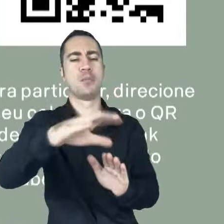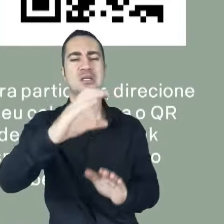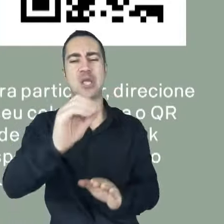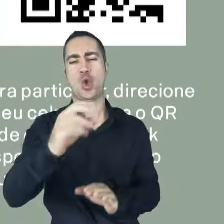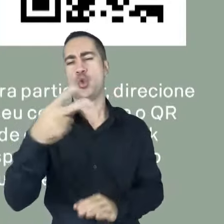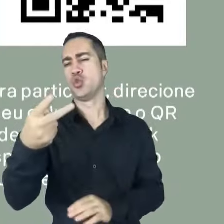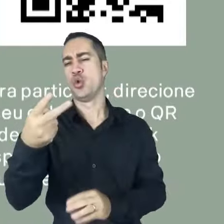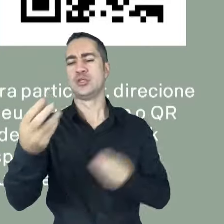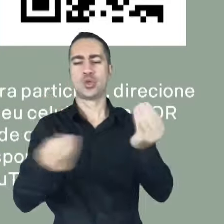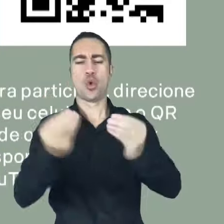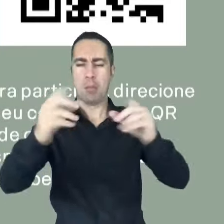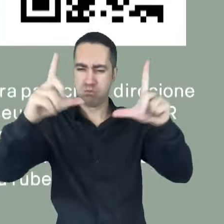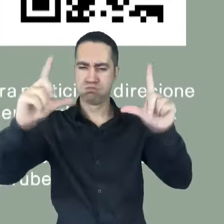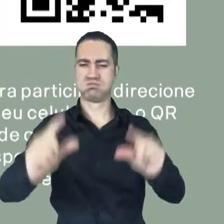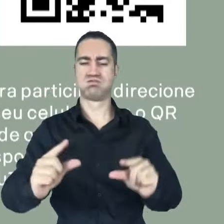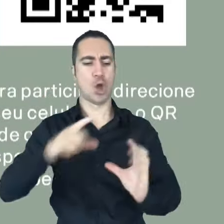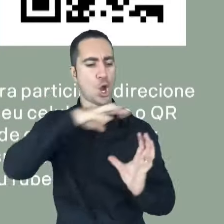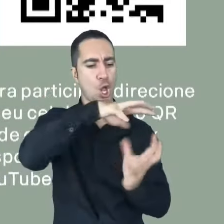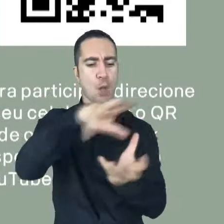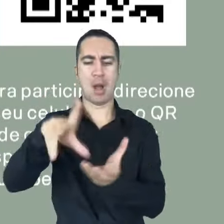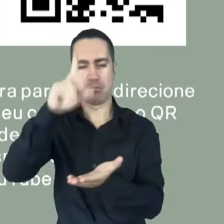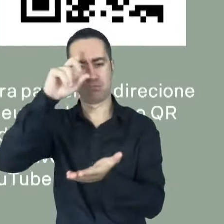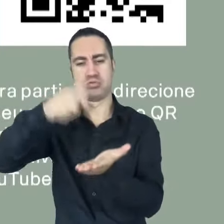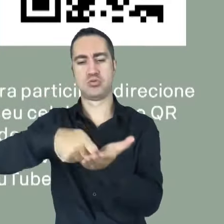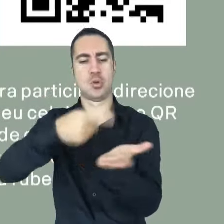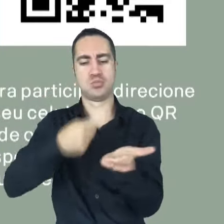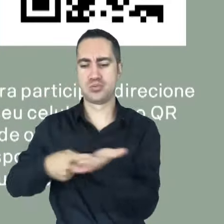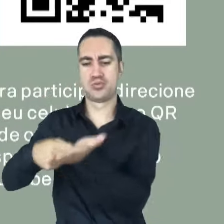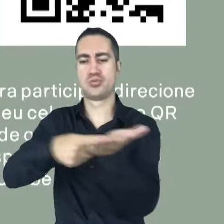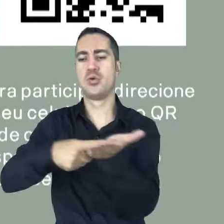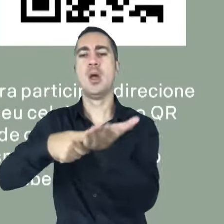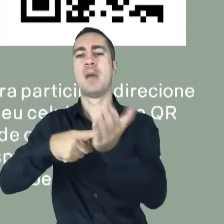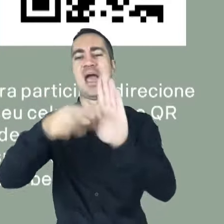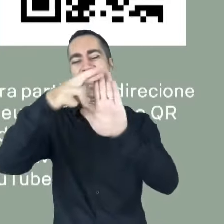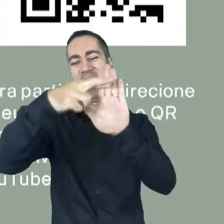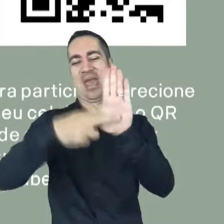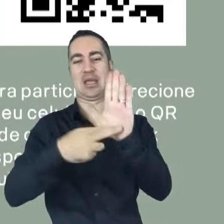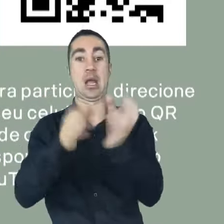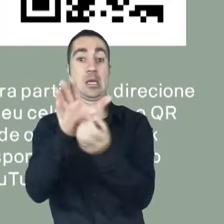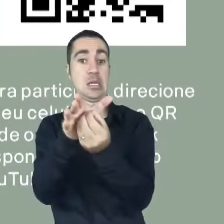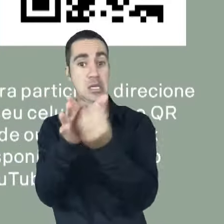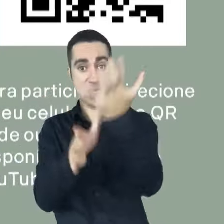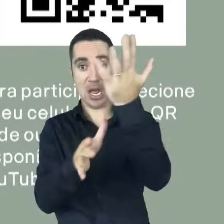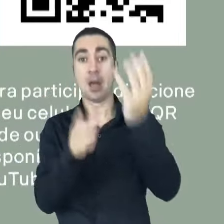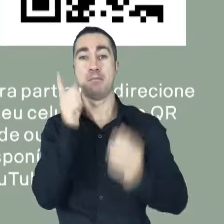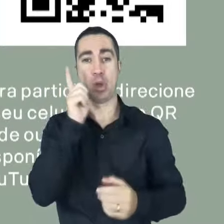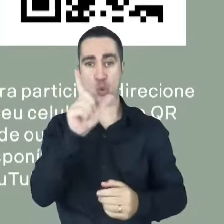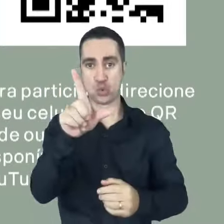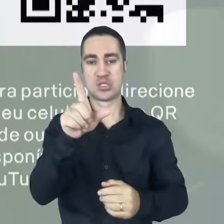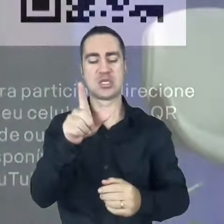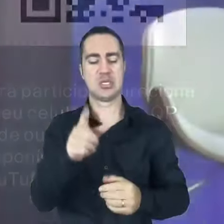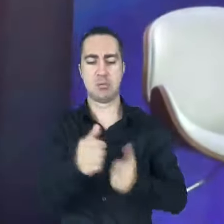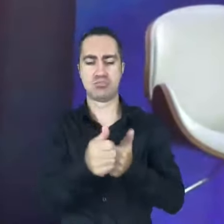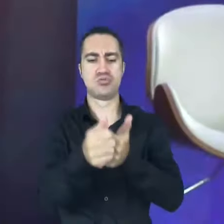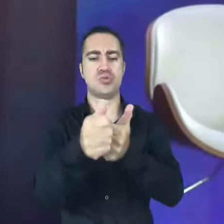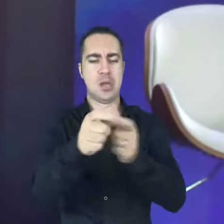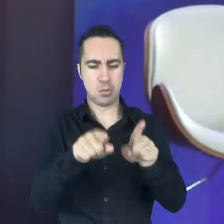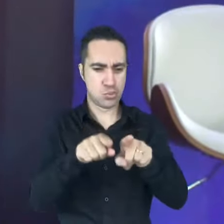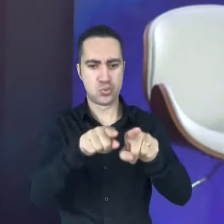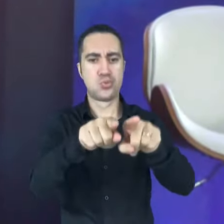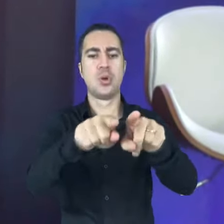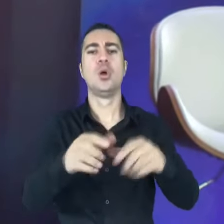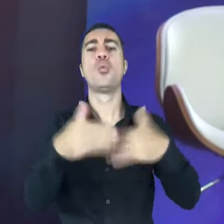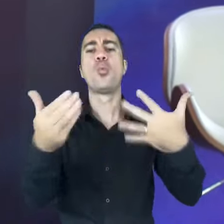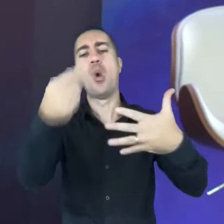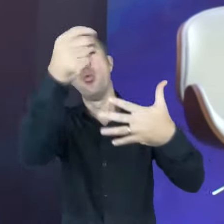demanda global, né, para que a gente regularize um mercado tão importante para a gente atingir as nossas metas net zero.